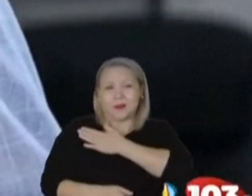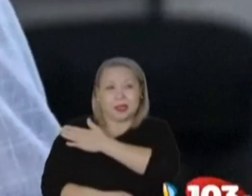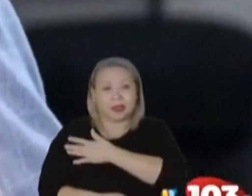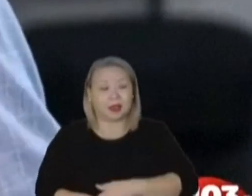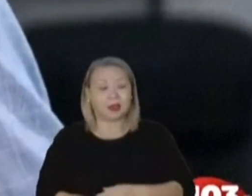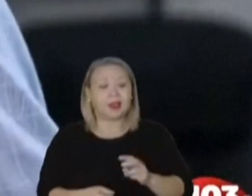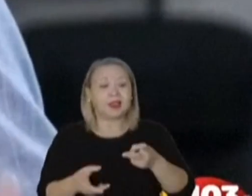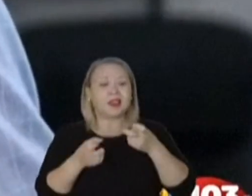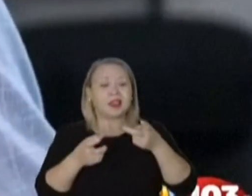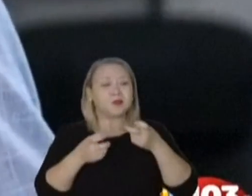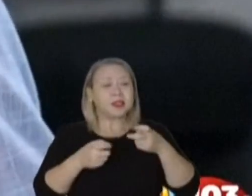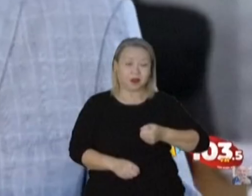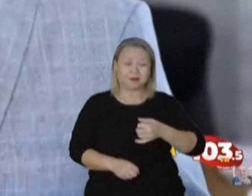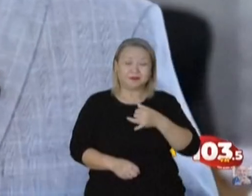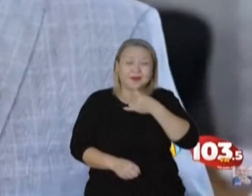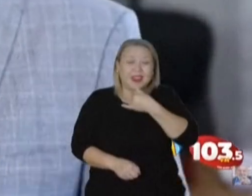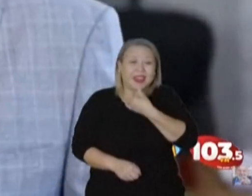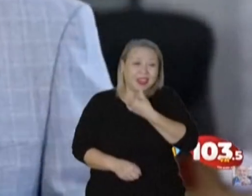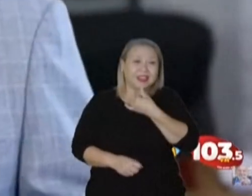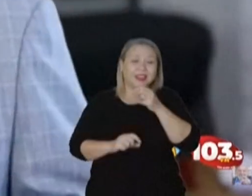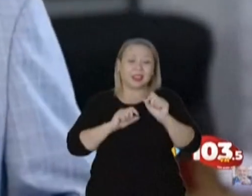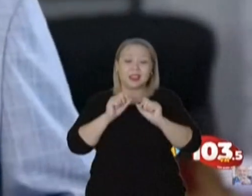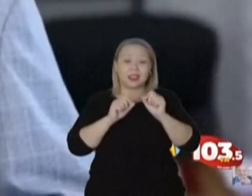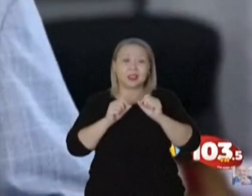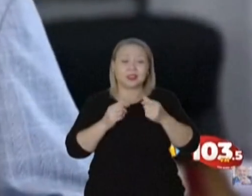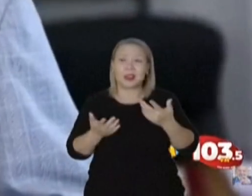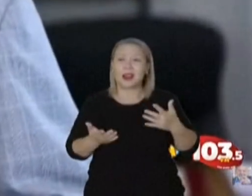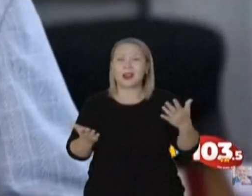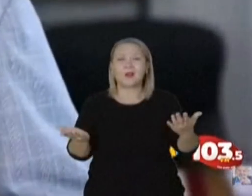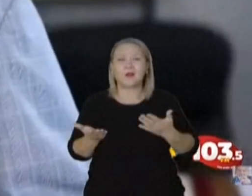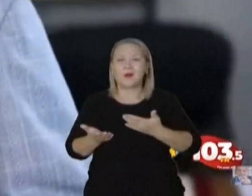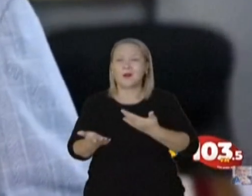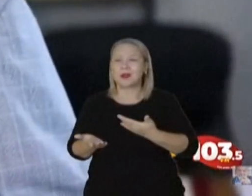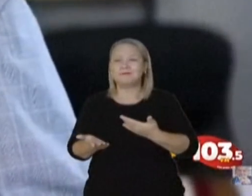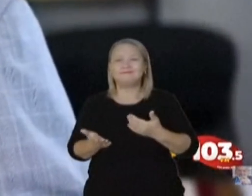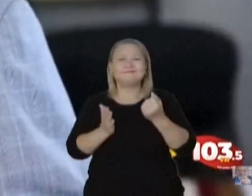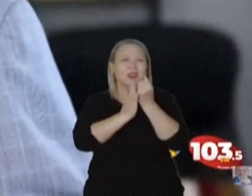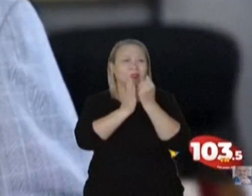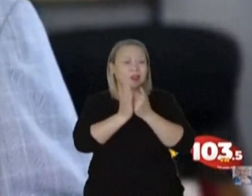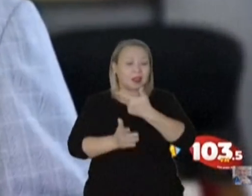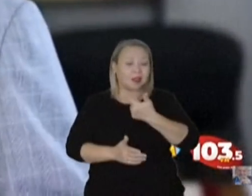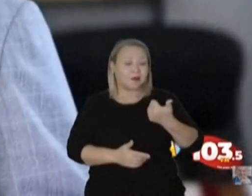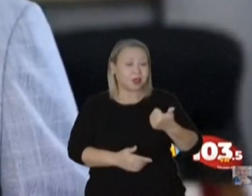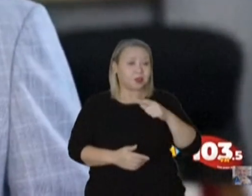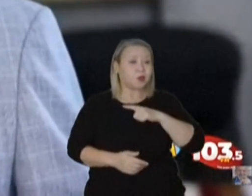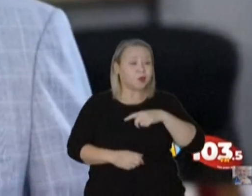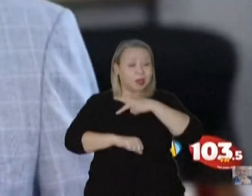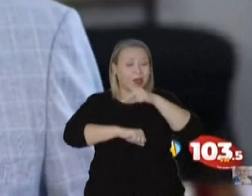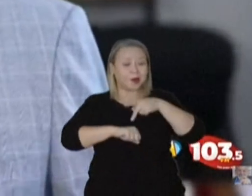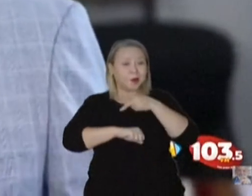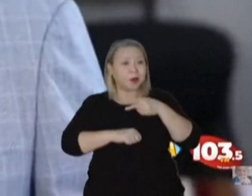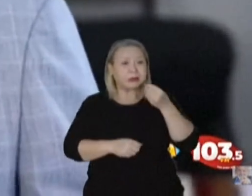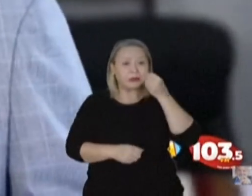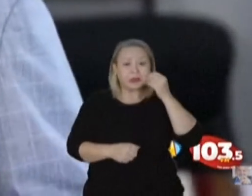comenta o conflito no leste europeu é lamentável que na segunda década do Século 21 a gente tem a países